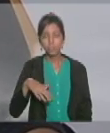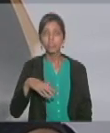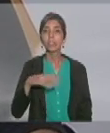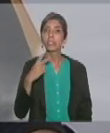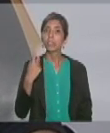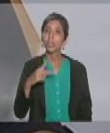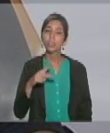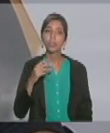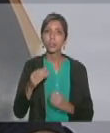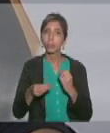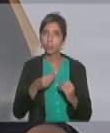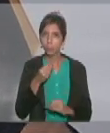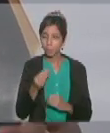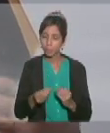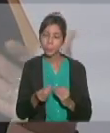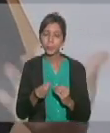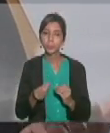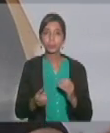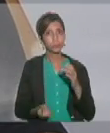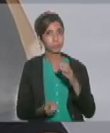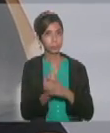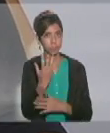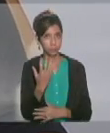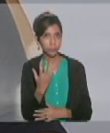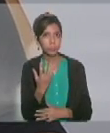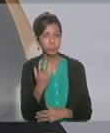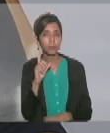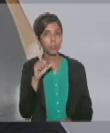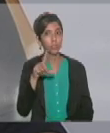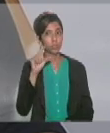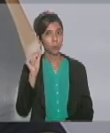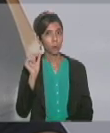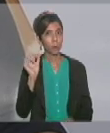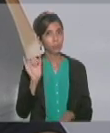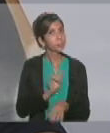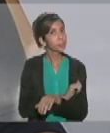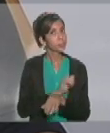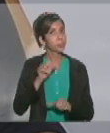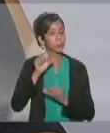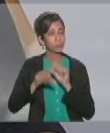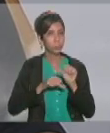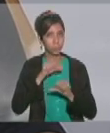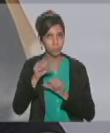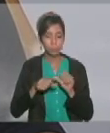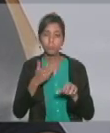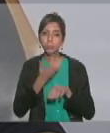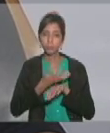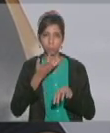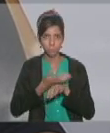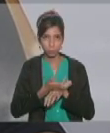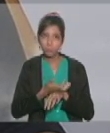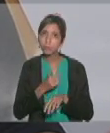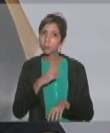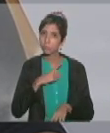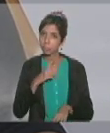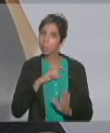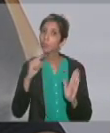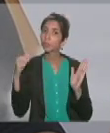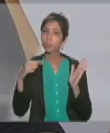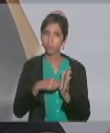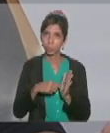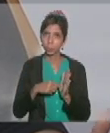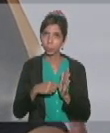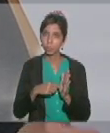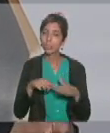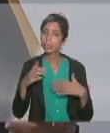né? Ele surge como uma alternativa de você mostrar para o aluno que o conteúdo das disciplinas tem uma